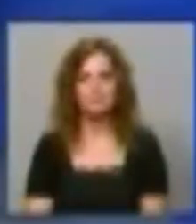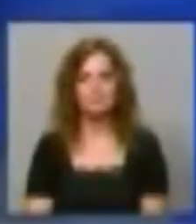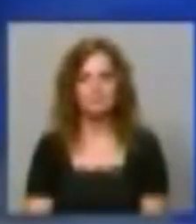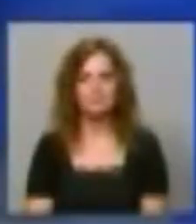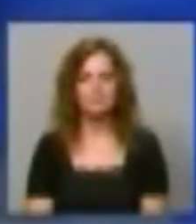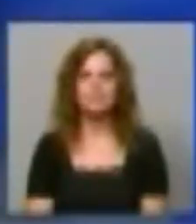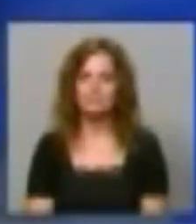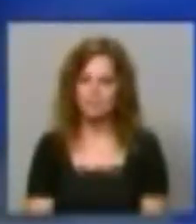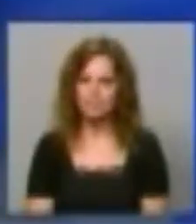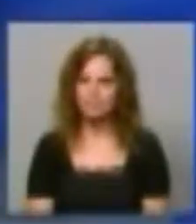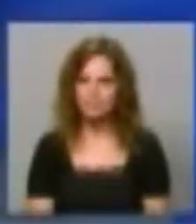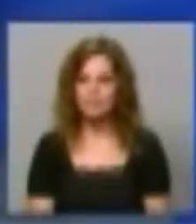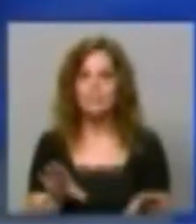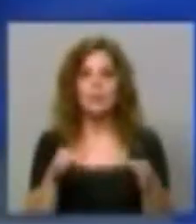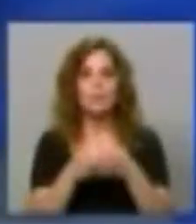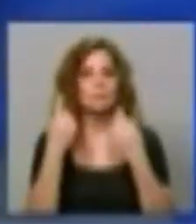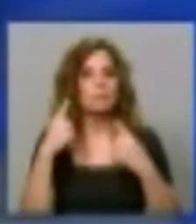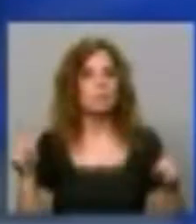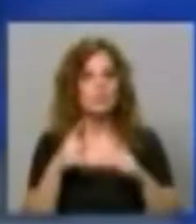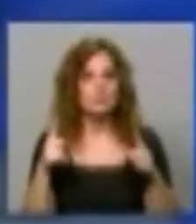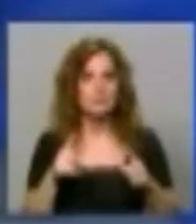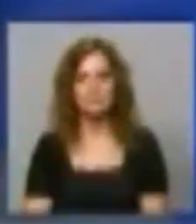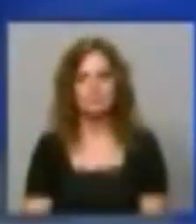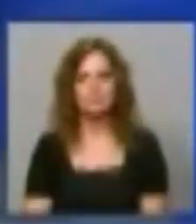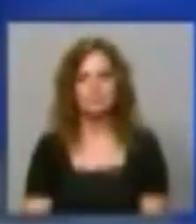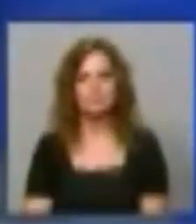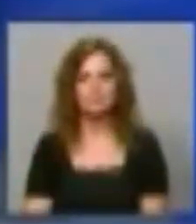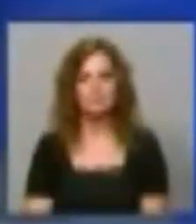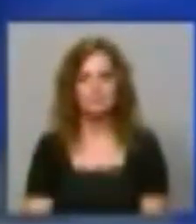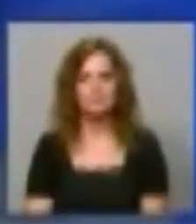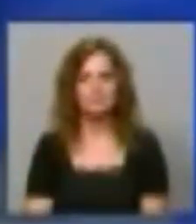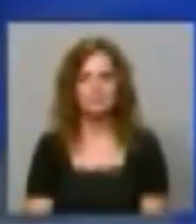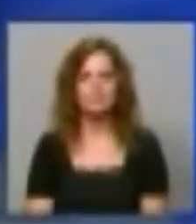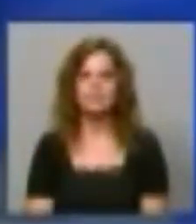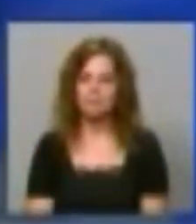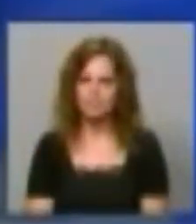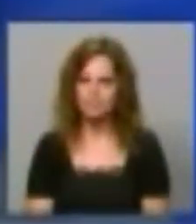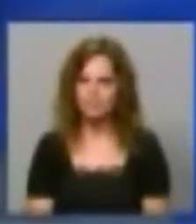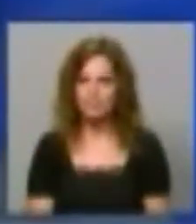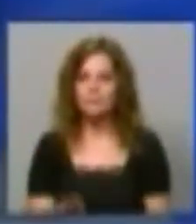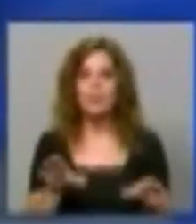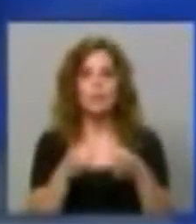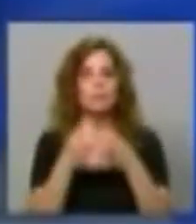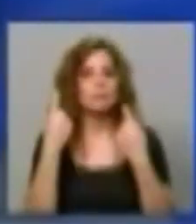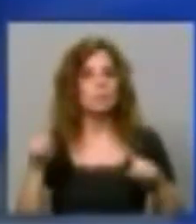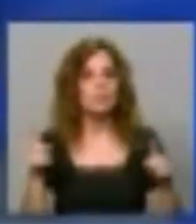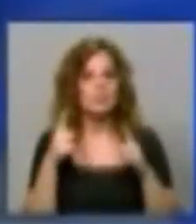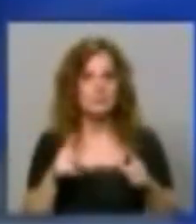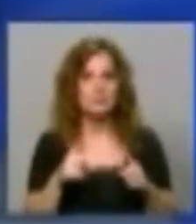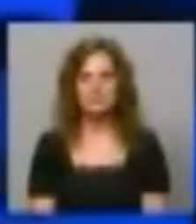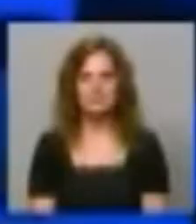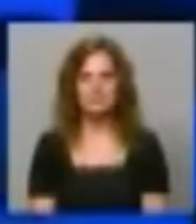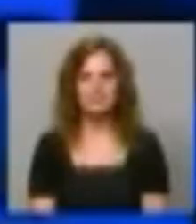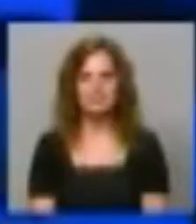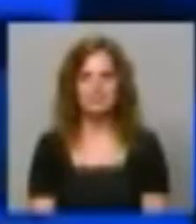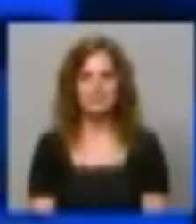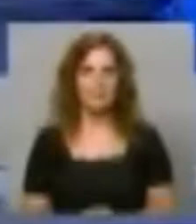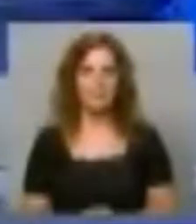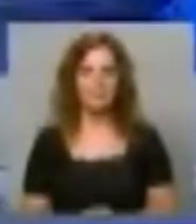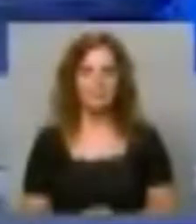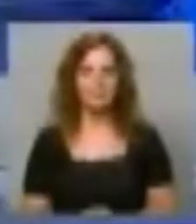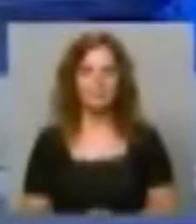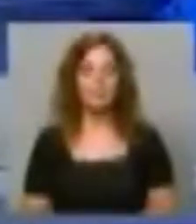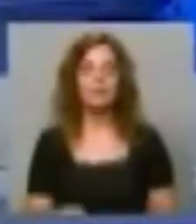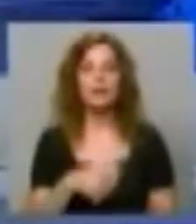uma das bandas revelação do rock mundial jóia boatos são uma das bandas revelação do rock mundial jóia 200 agora por